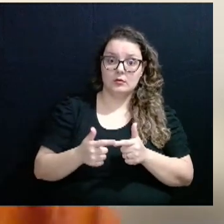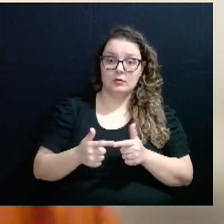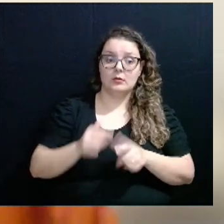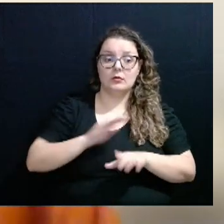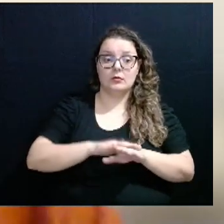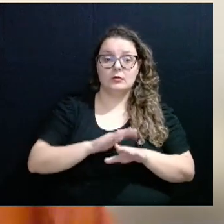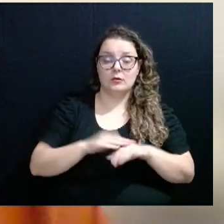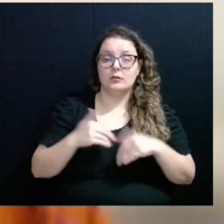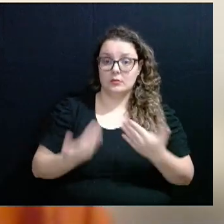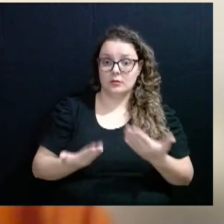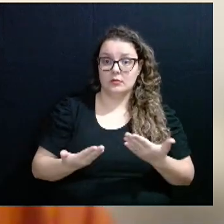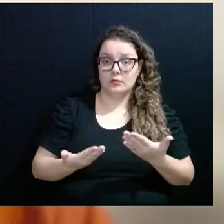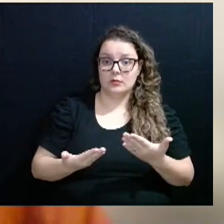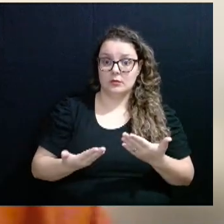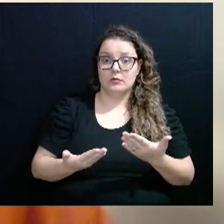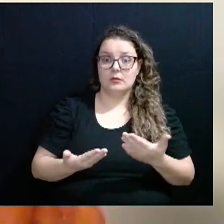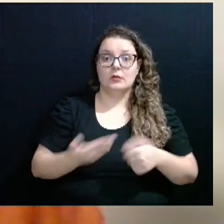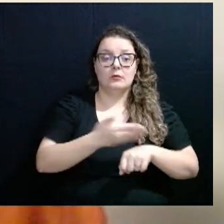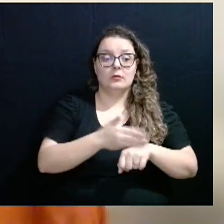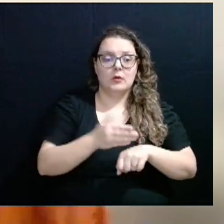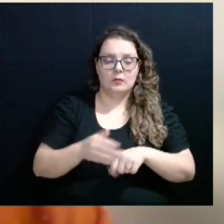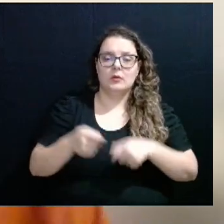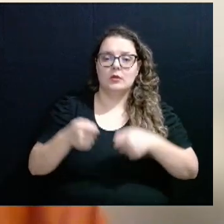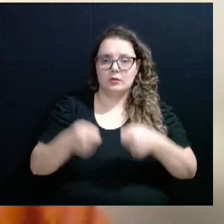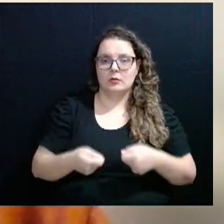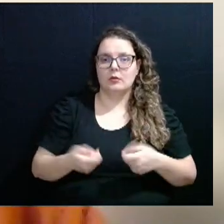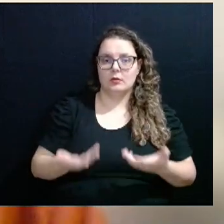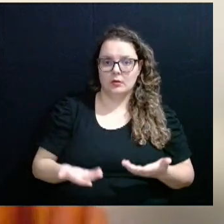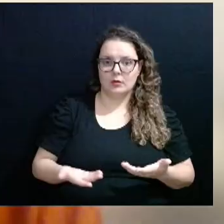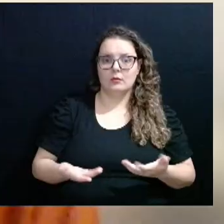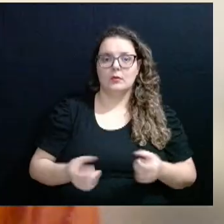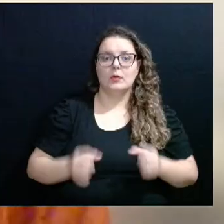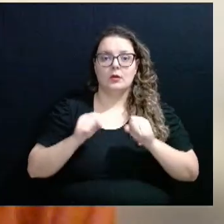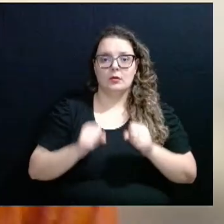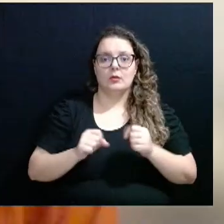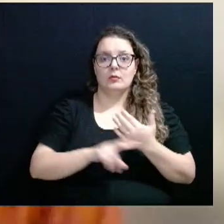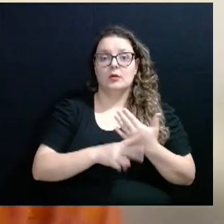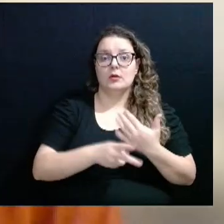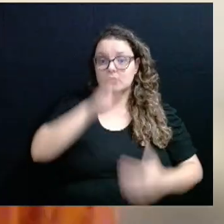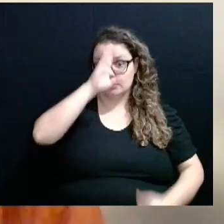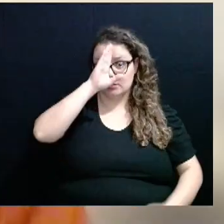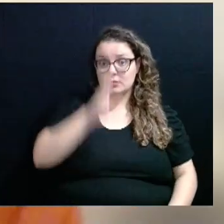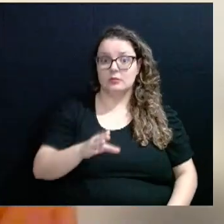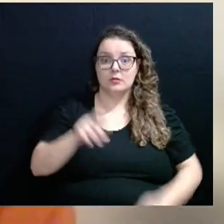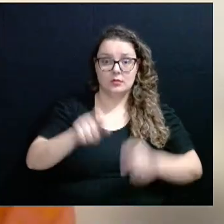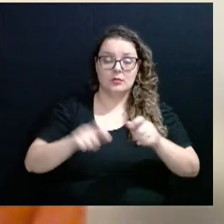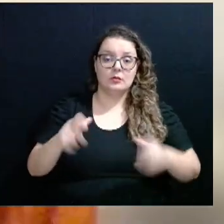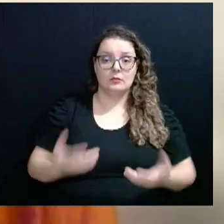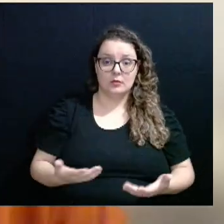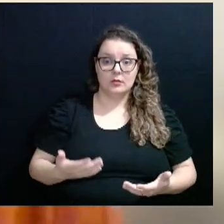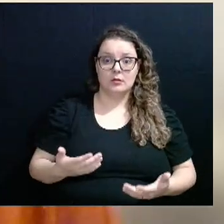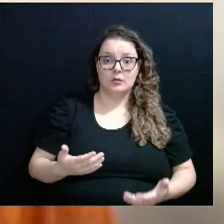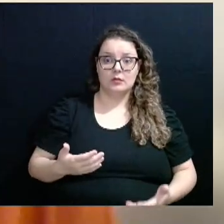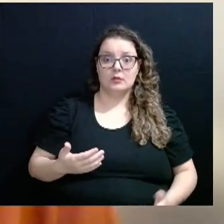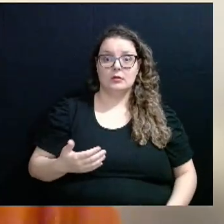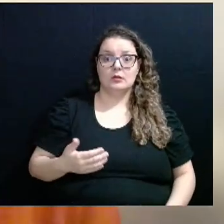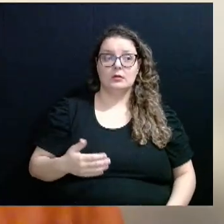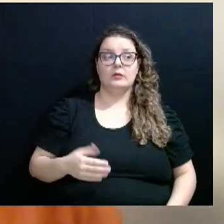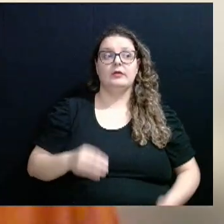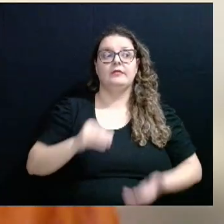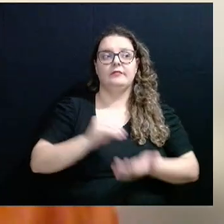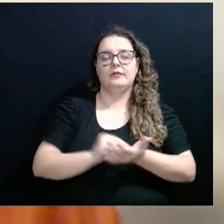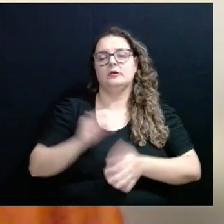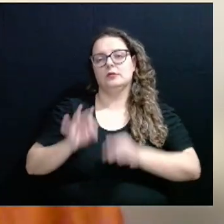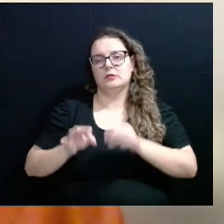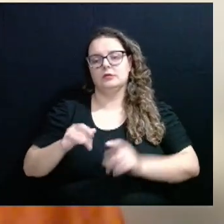atitudes práticas e concretas que possam atingir diretamente as pessoas que são mais injustiçadas ambientalmente.